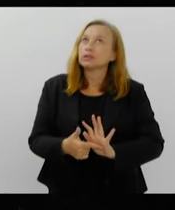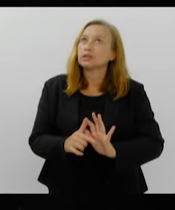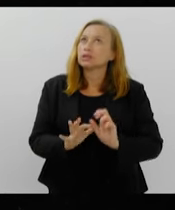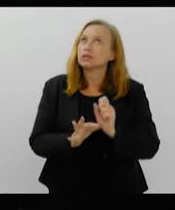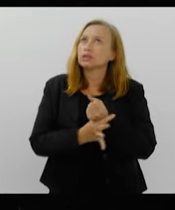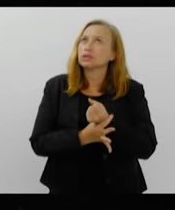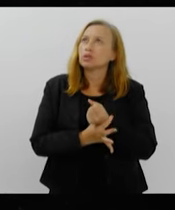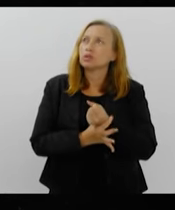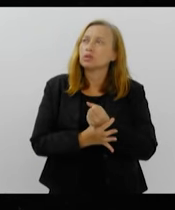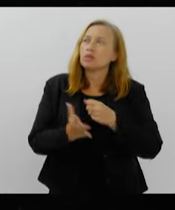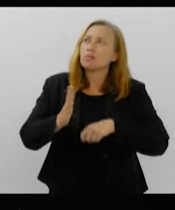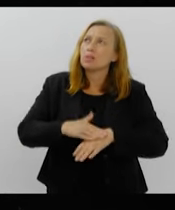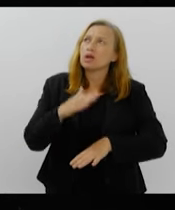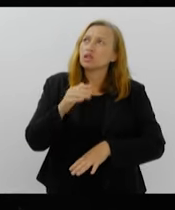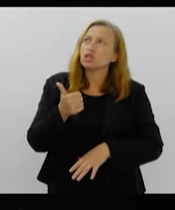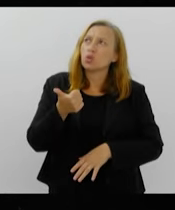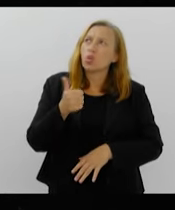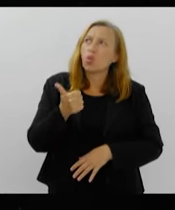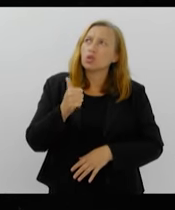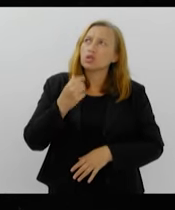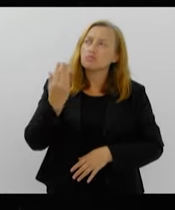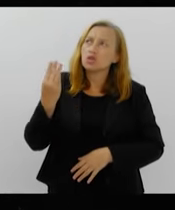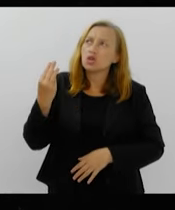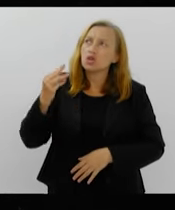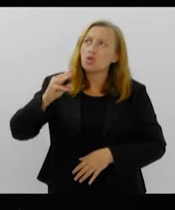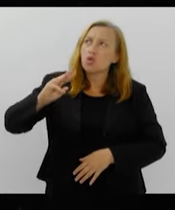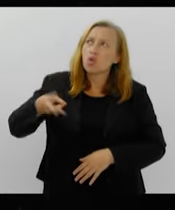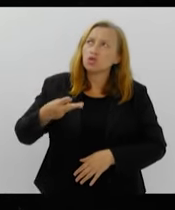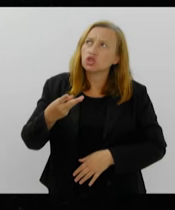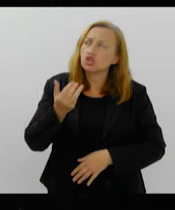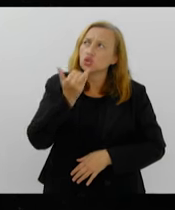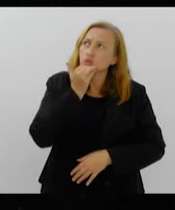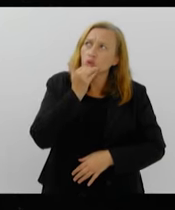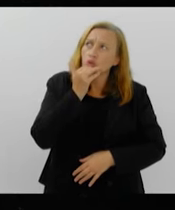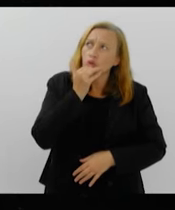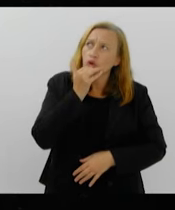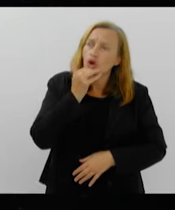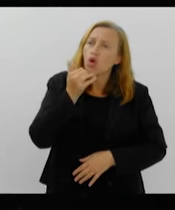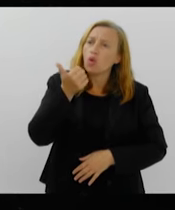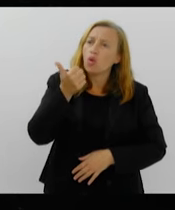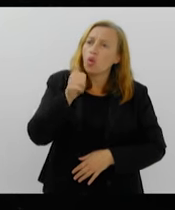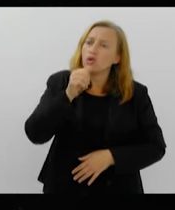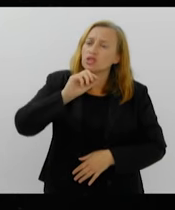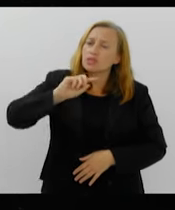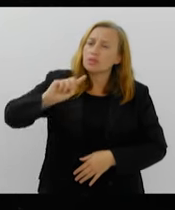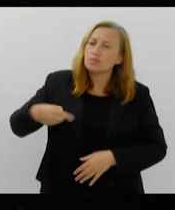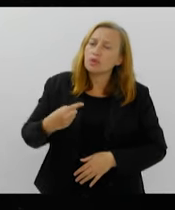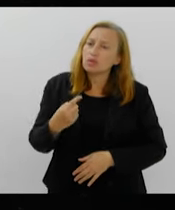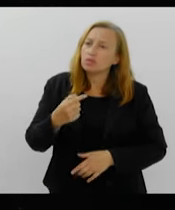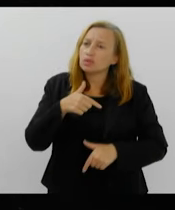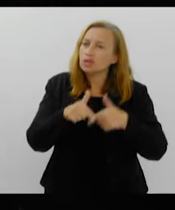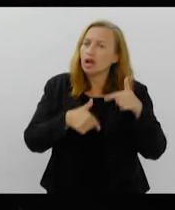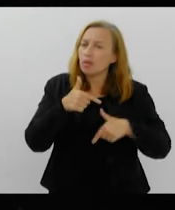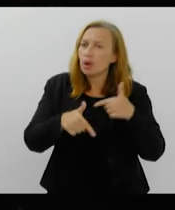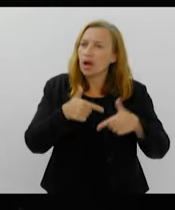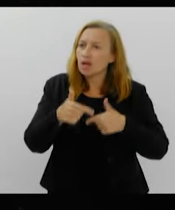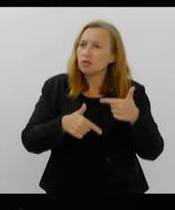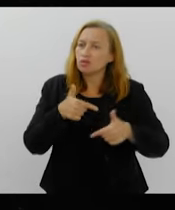assegurados mais de 11 milhões ou desculpa Desculpa mais de 11.000 empregos